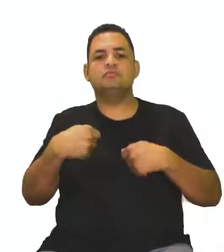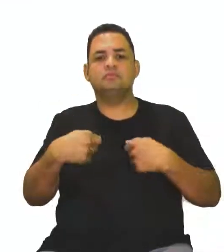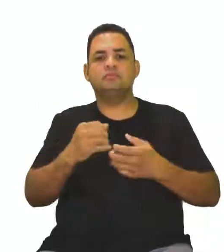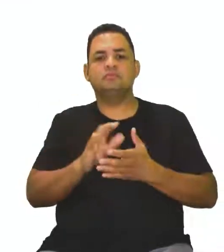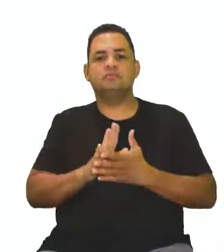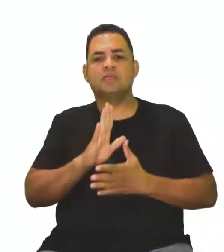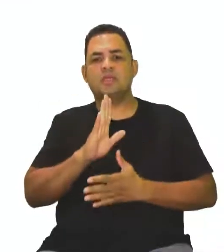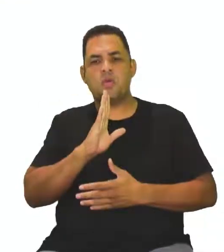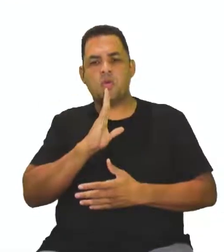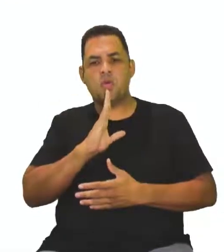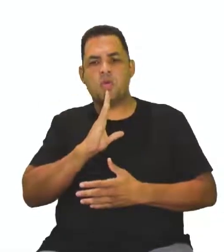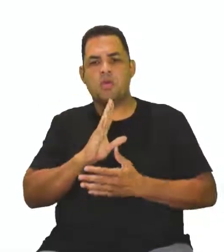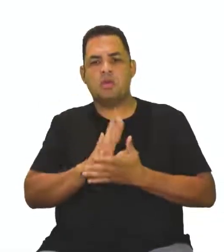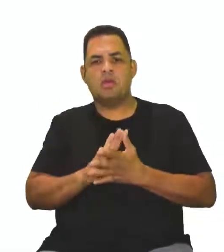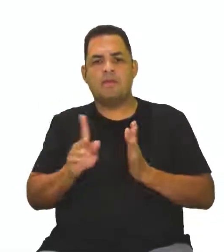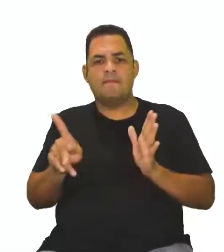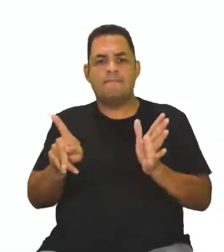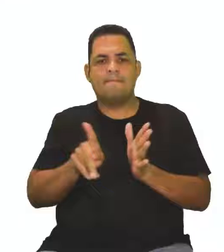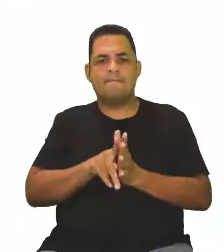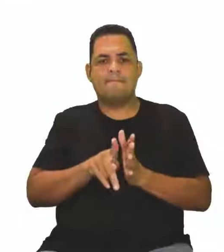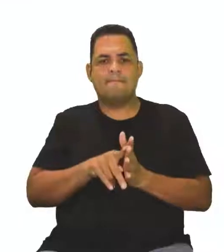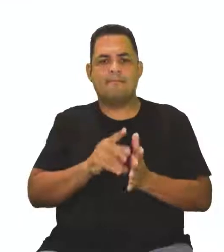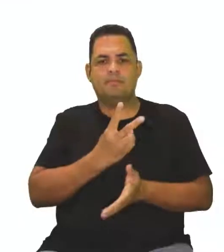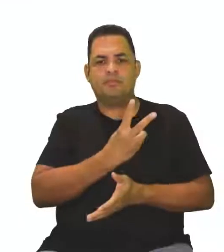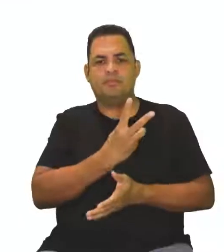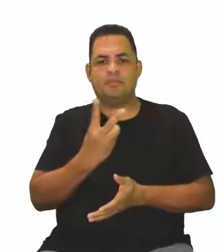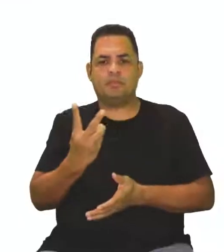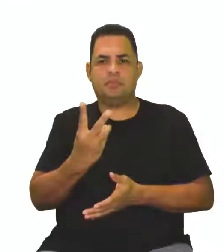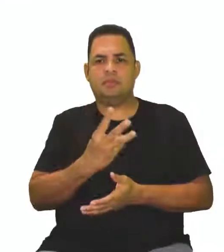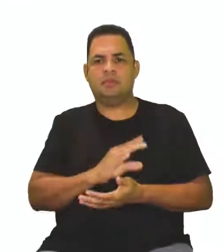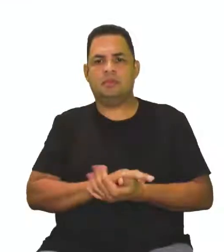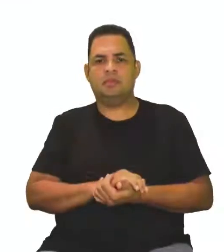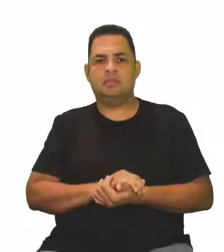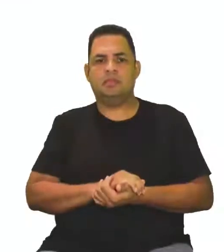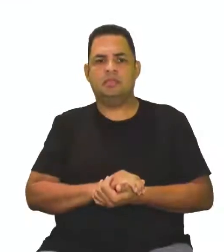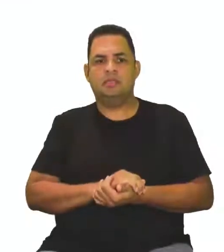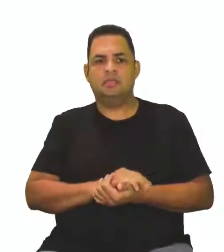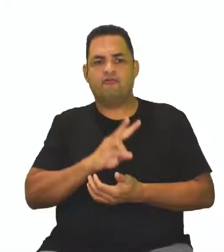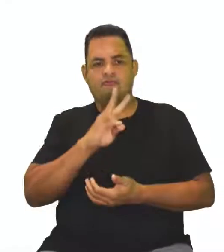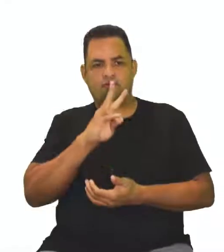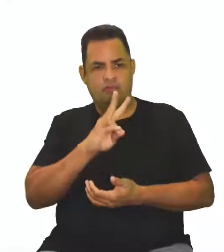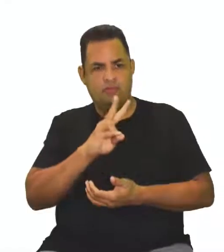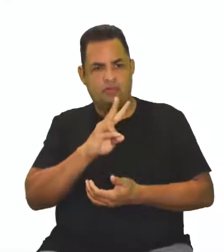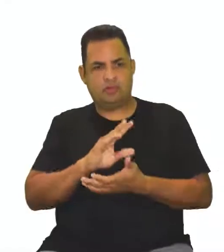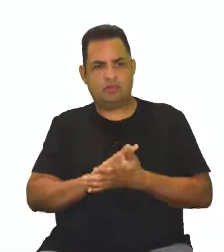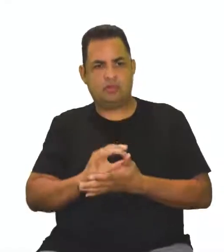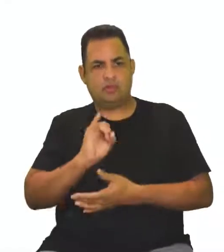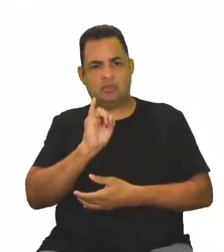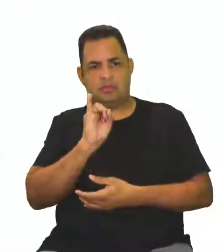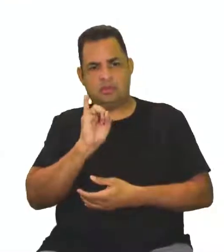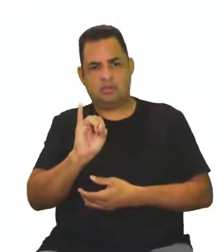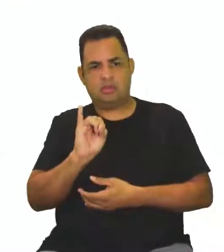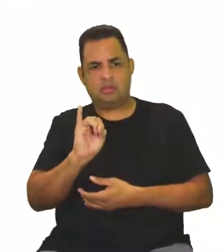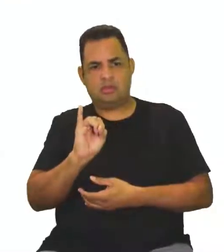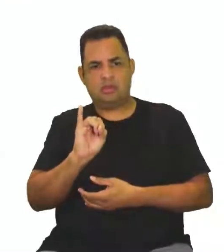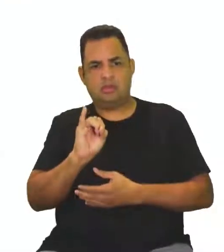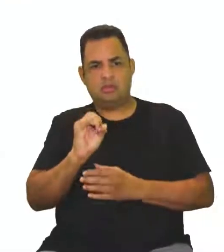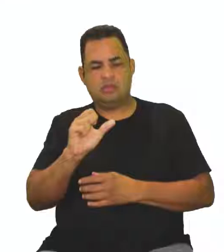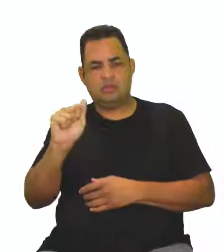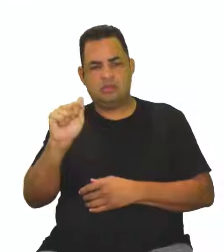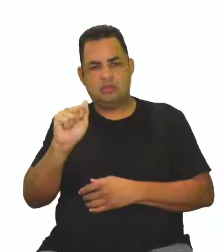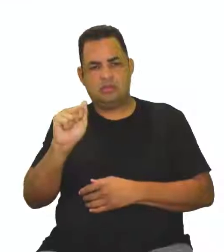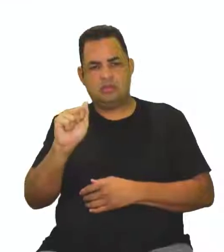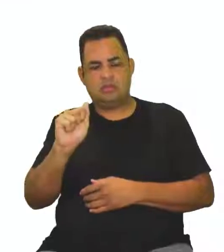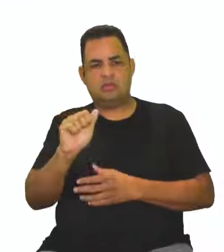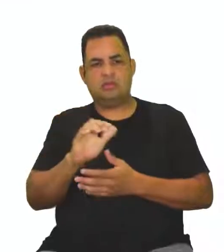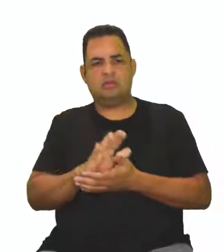as particularidades dessas três grandezas, que é tensão, corrente e também